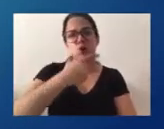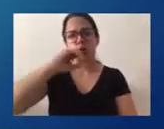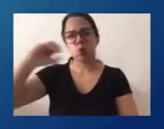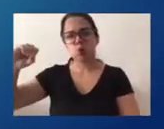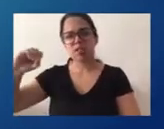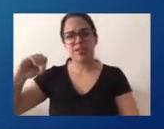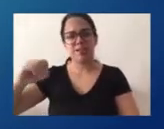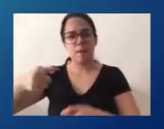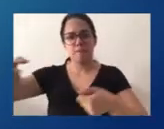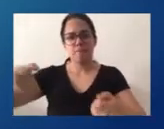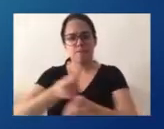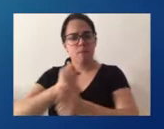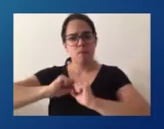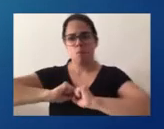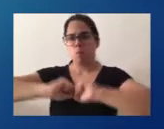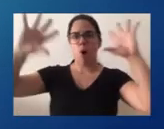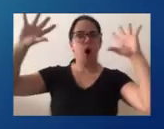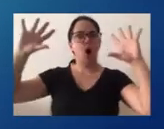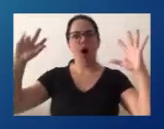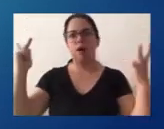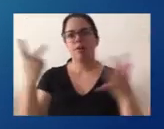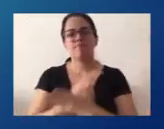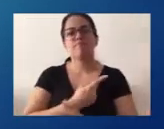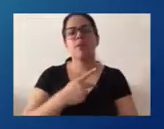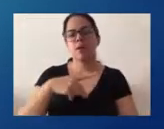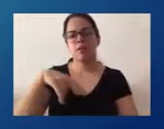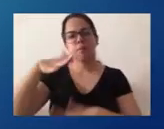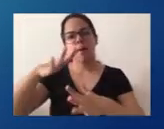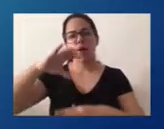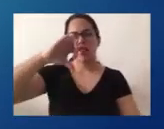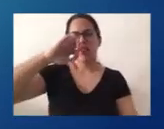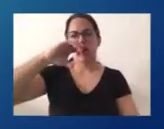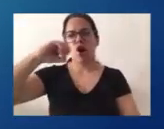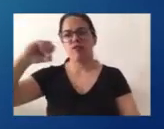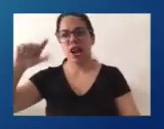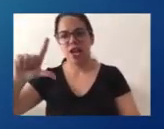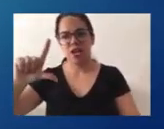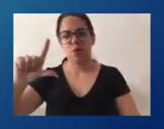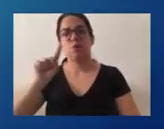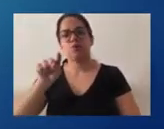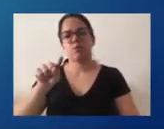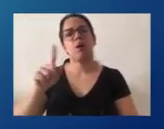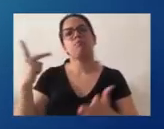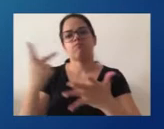o que aconteceria numa autoclave de 200 litros, Autoclaves que a gente tem hoje em dia com capacidade de